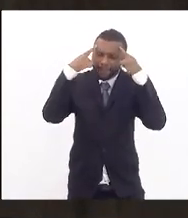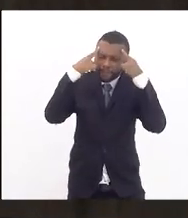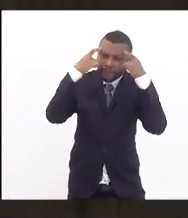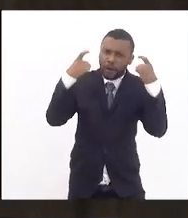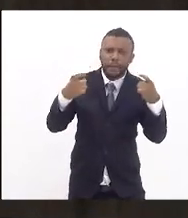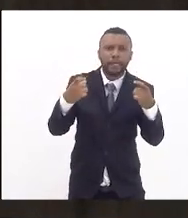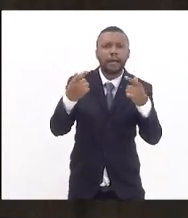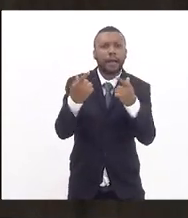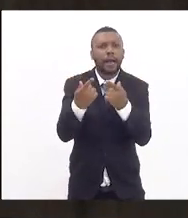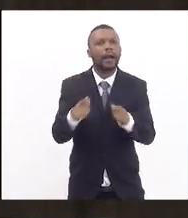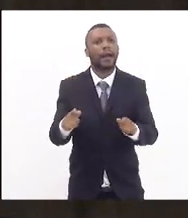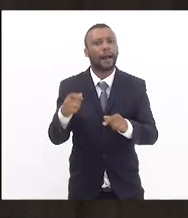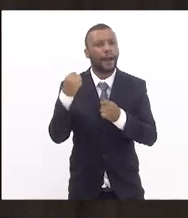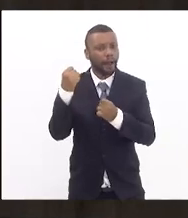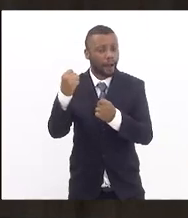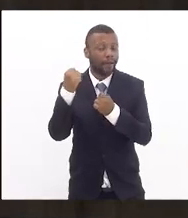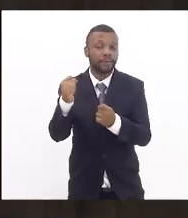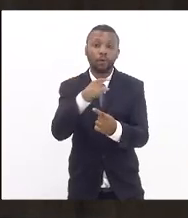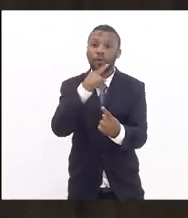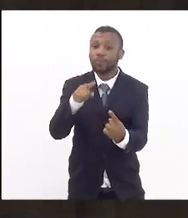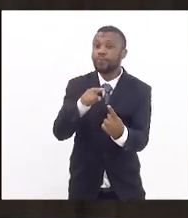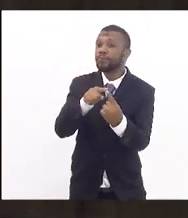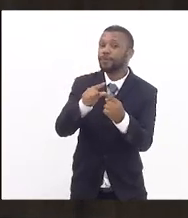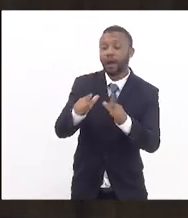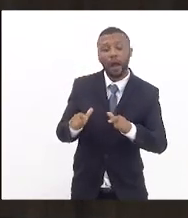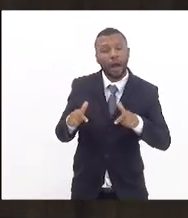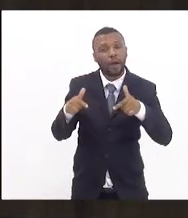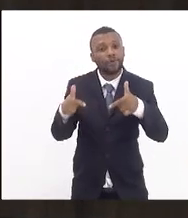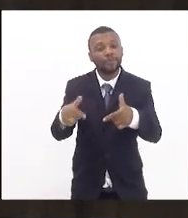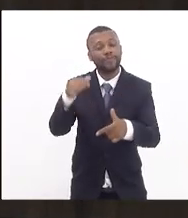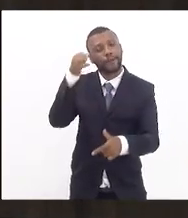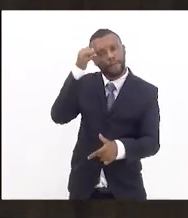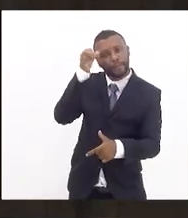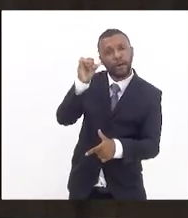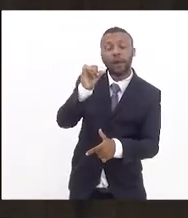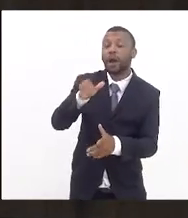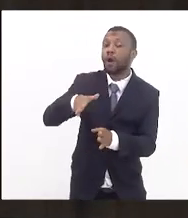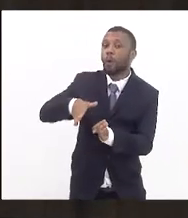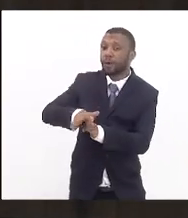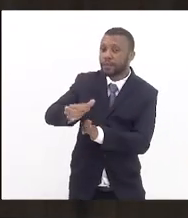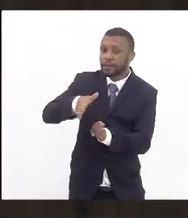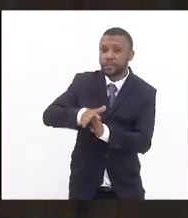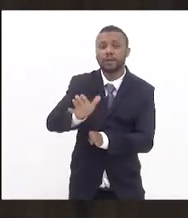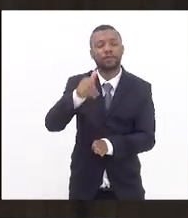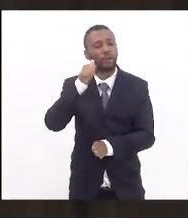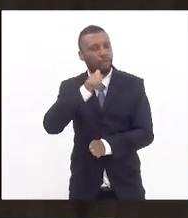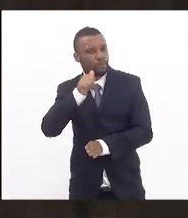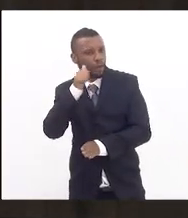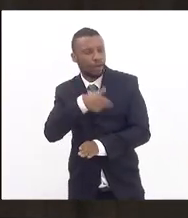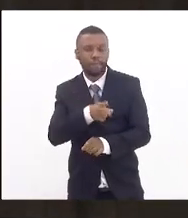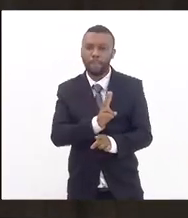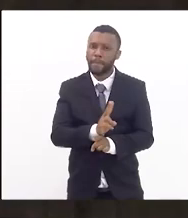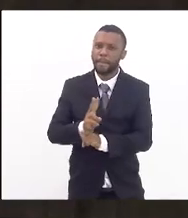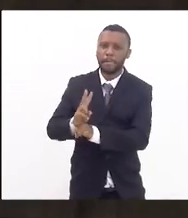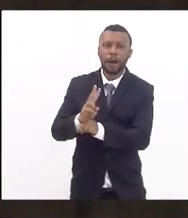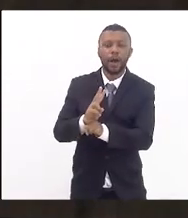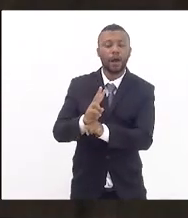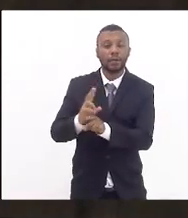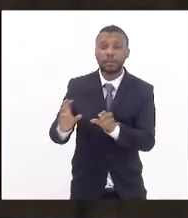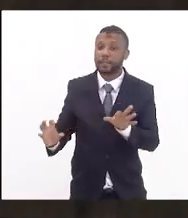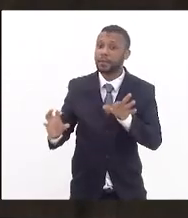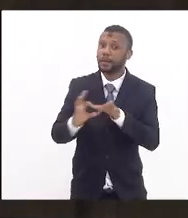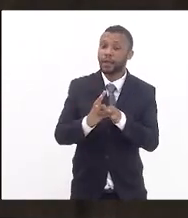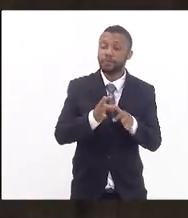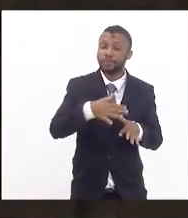permite agir de forma preventiva, orientando as mulheres ao atendimento por meio da rede de serviço.